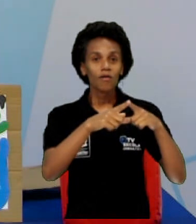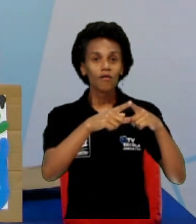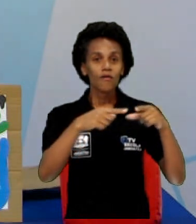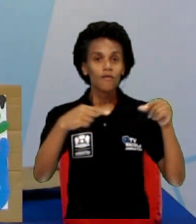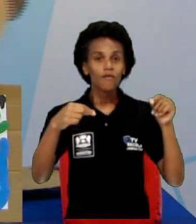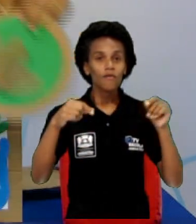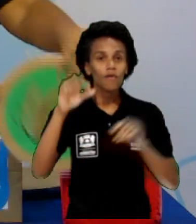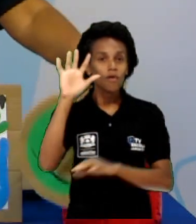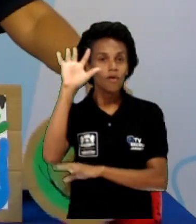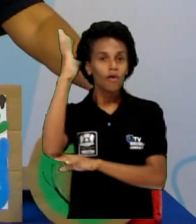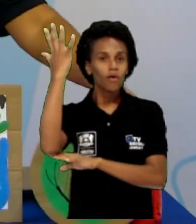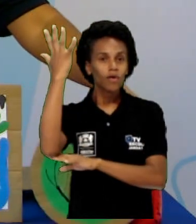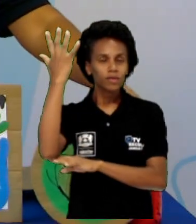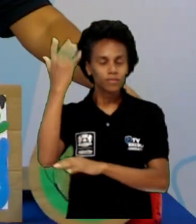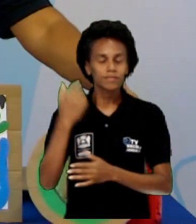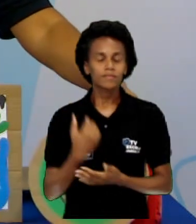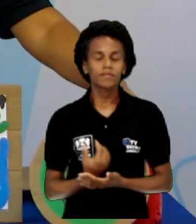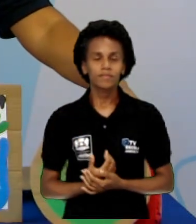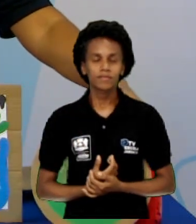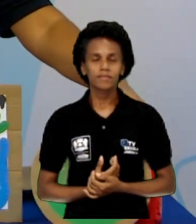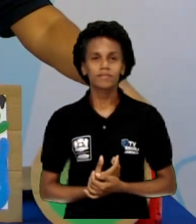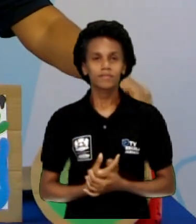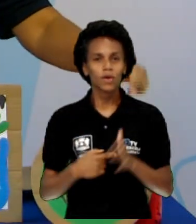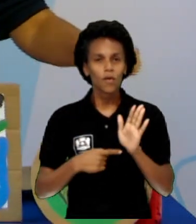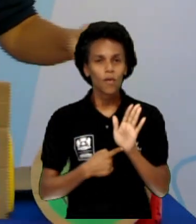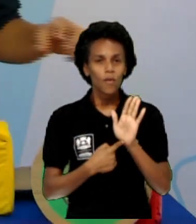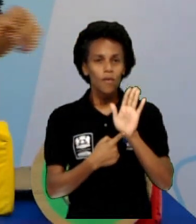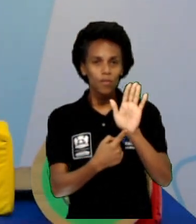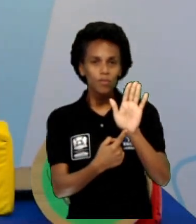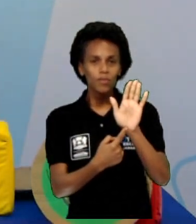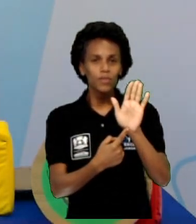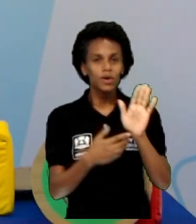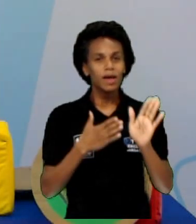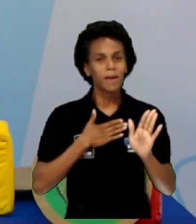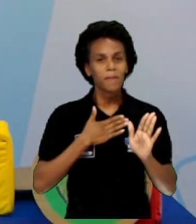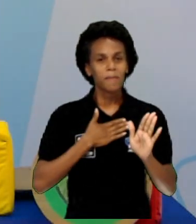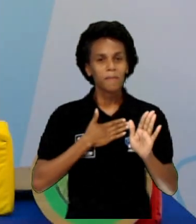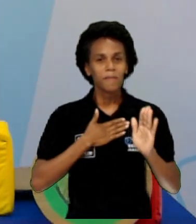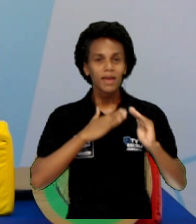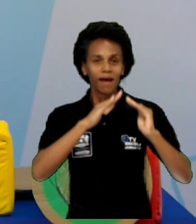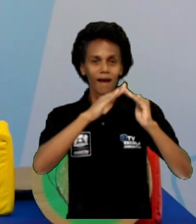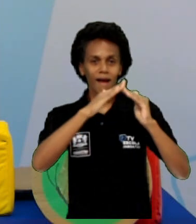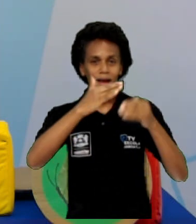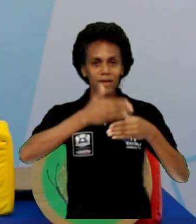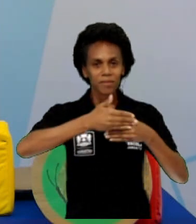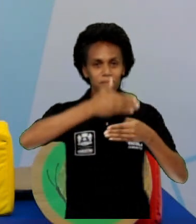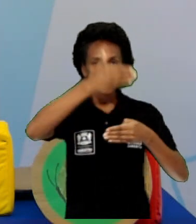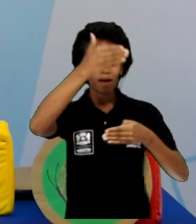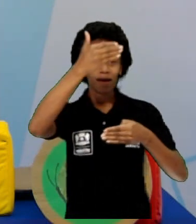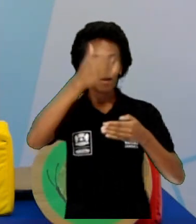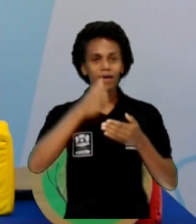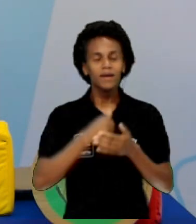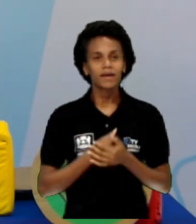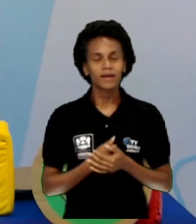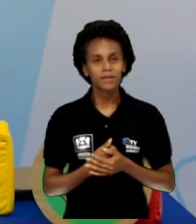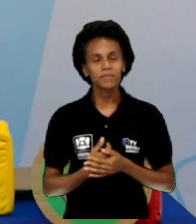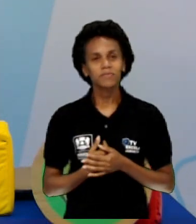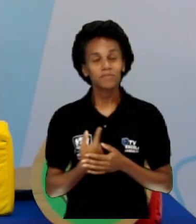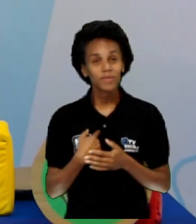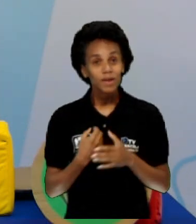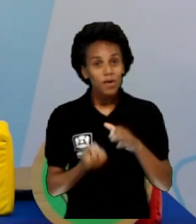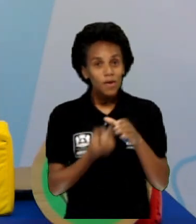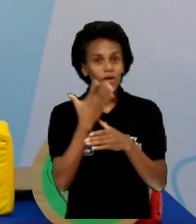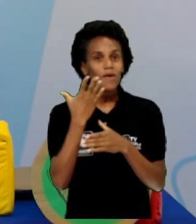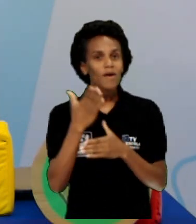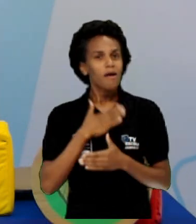lá na parede da minha casa. Aqui tem uma releitura de Matisse, que eu mesma fiz, e aqui eu já